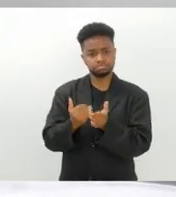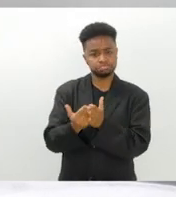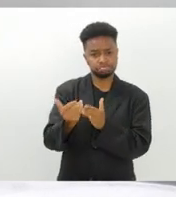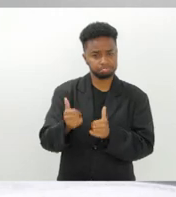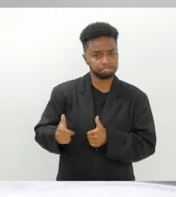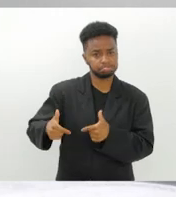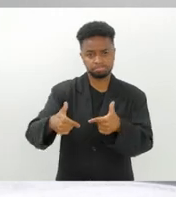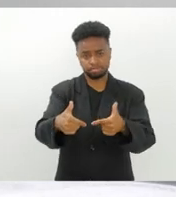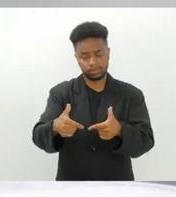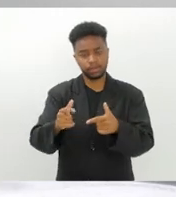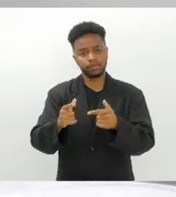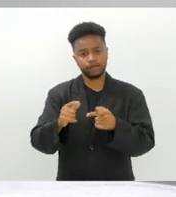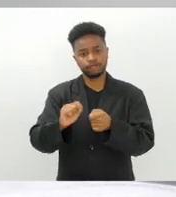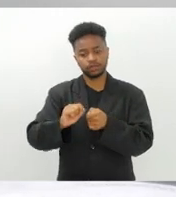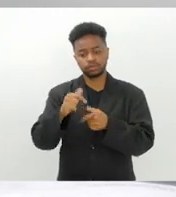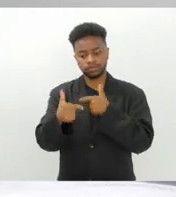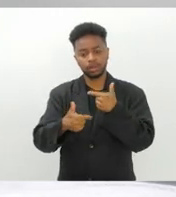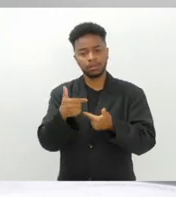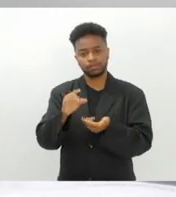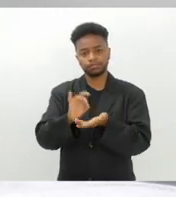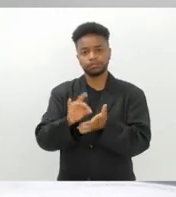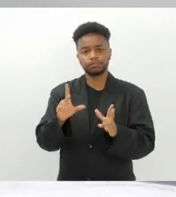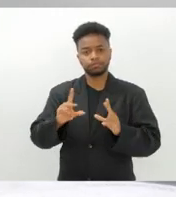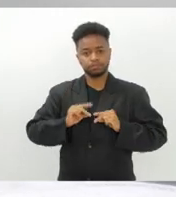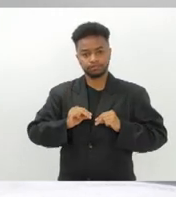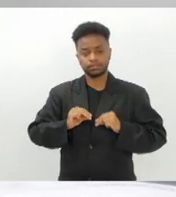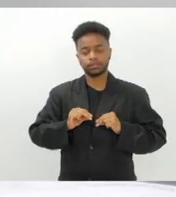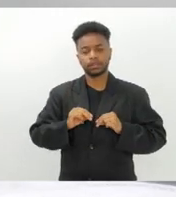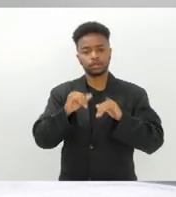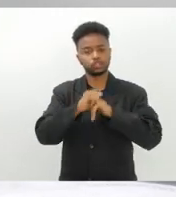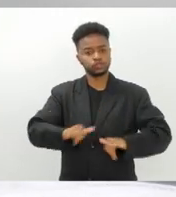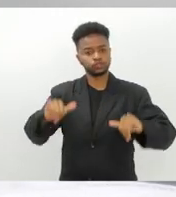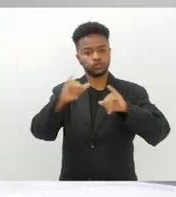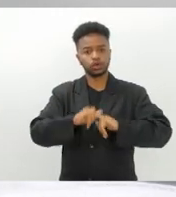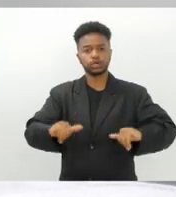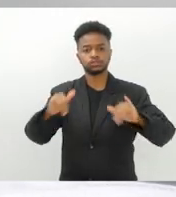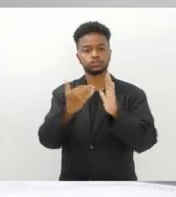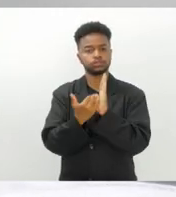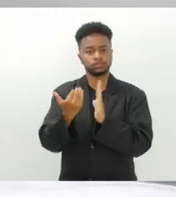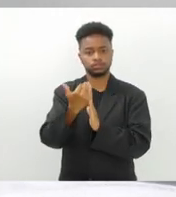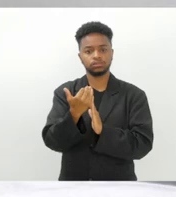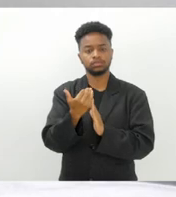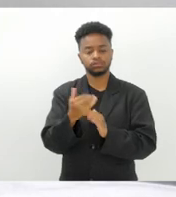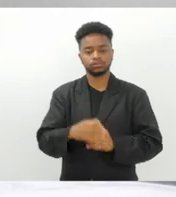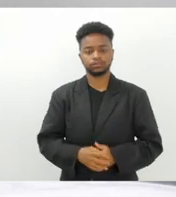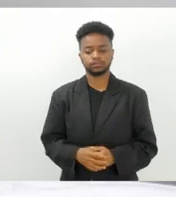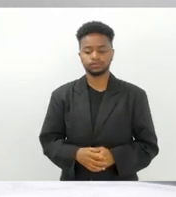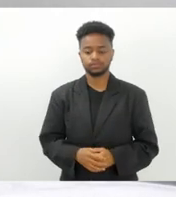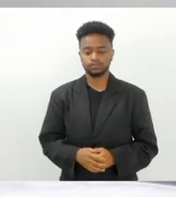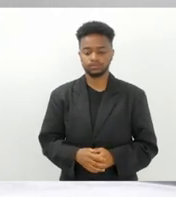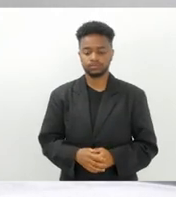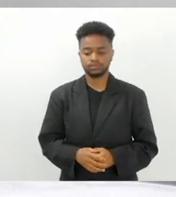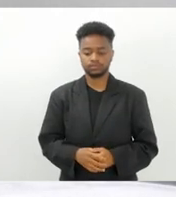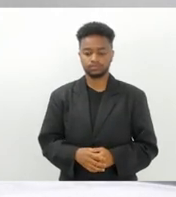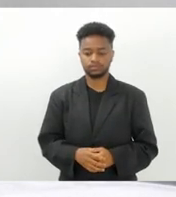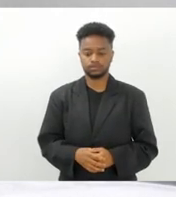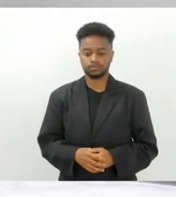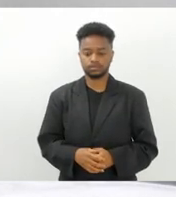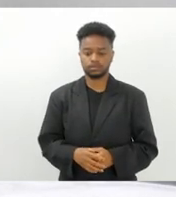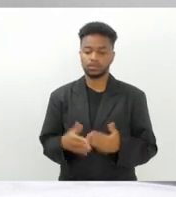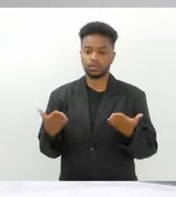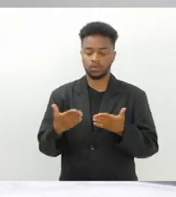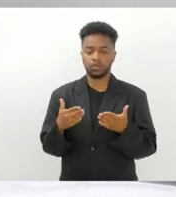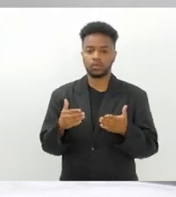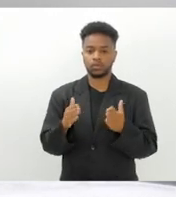fizeram um trabalho que merece máxima divulgação pelo original que é. Bem, vamos partir, então, para a